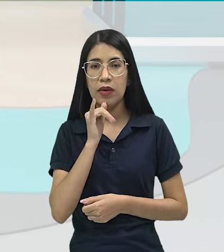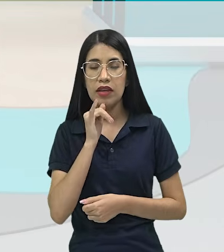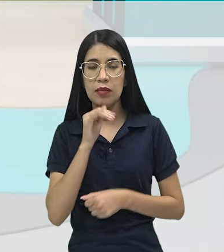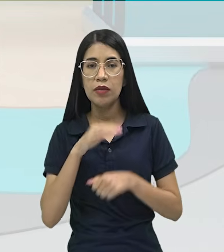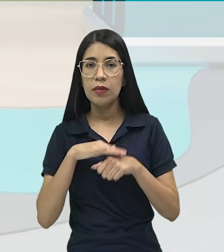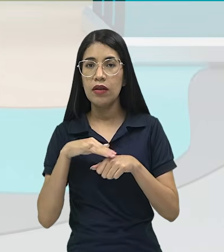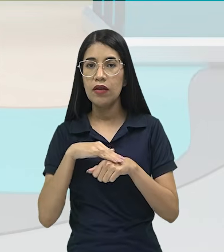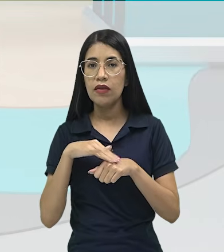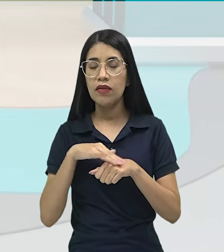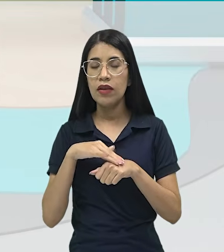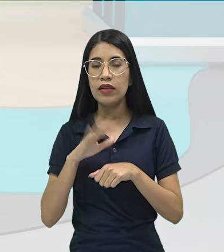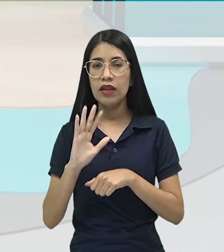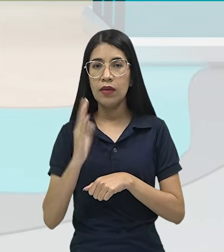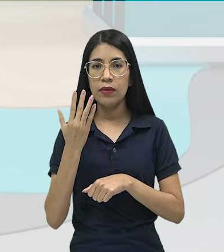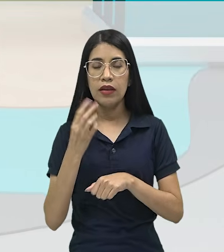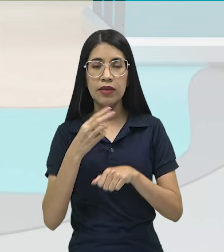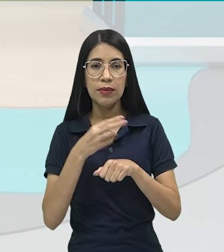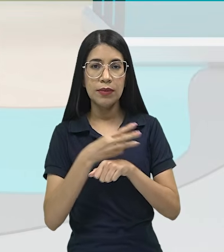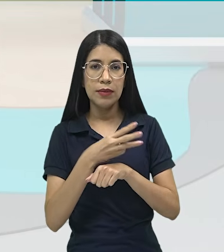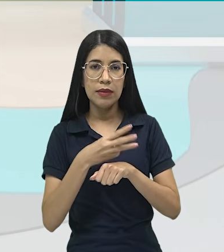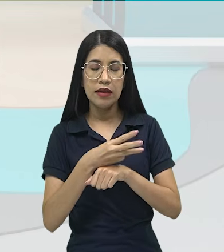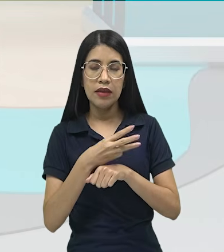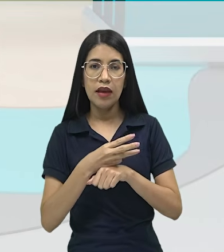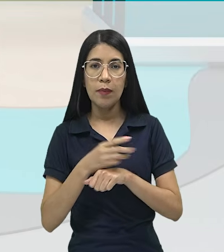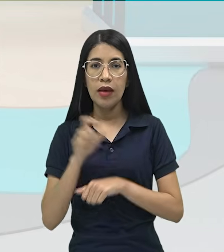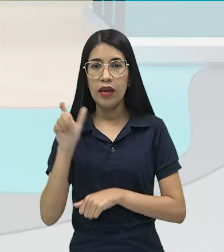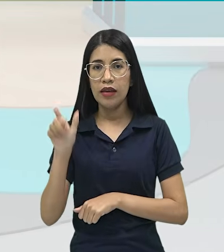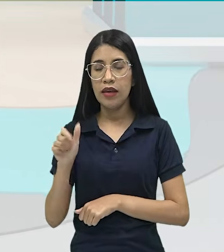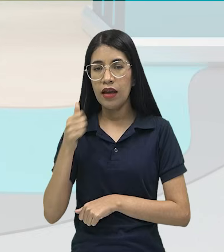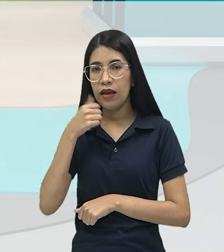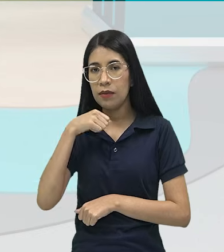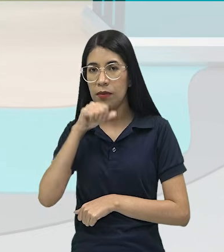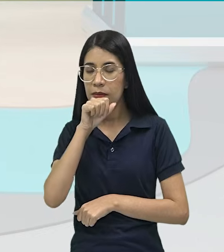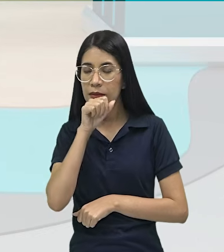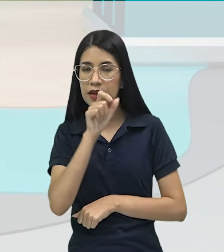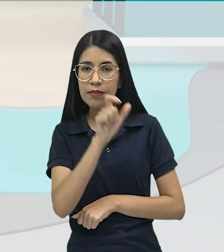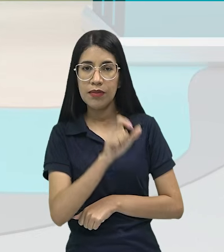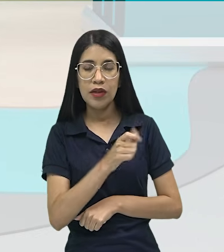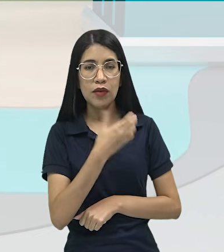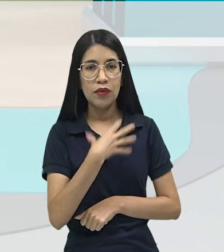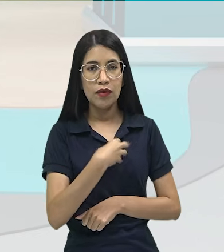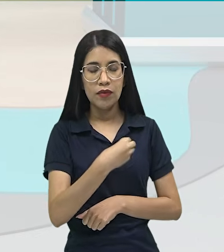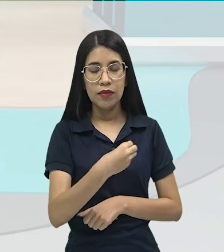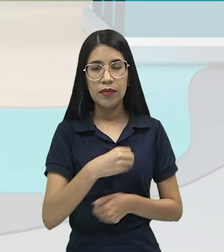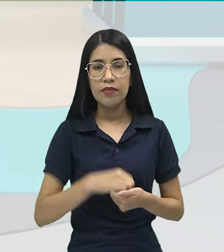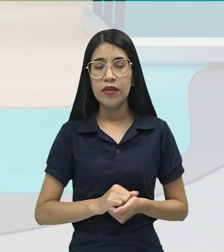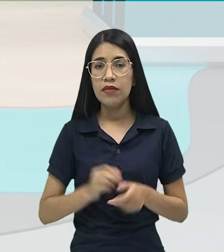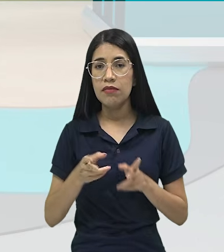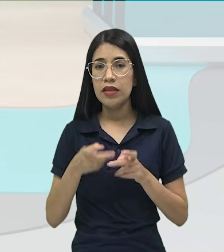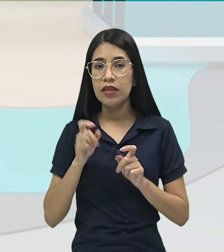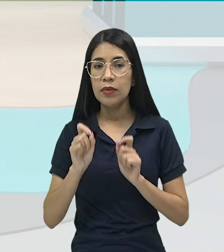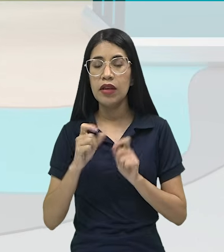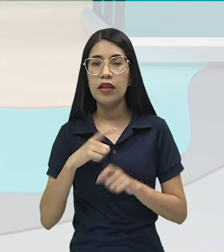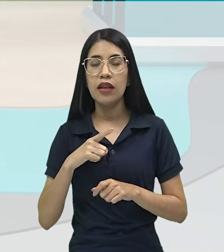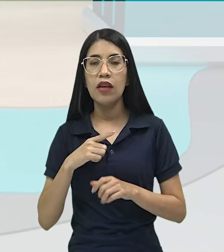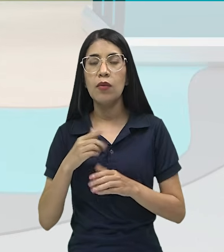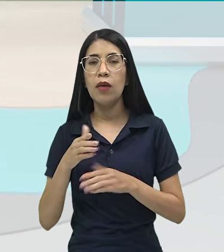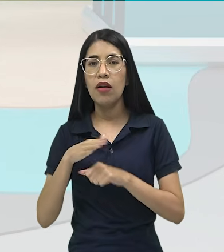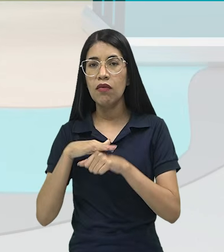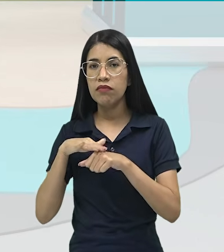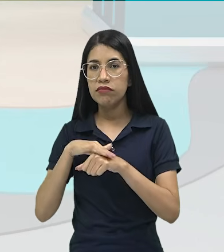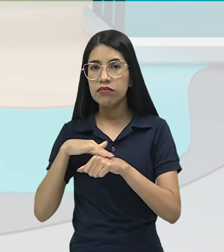uma conversa de WhatsApp entre a mãe e o filho. Você vai observar que está tendo que uma conversa,